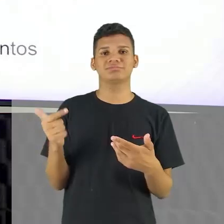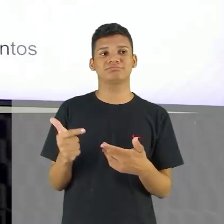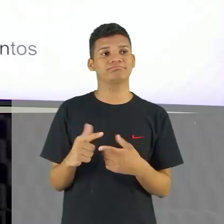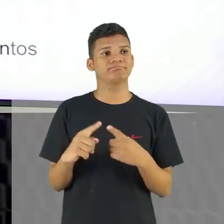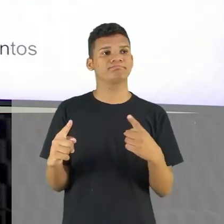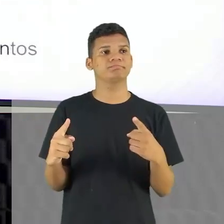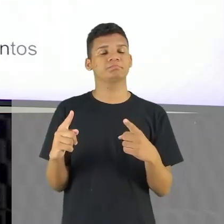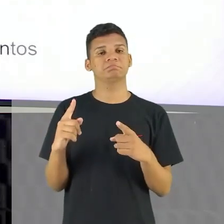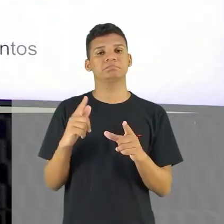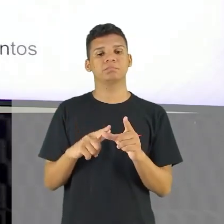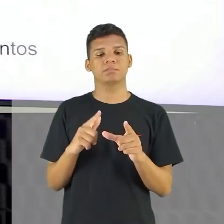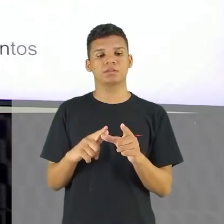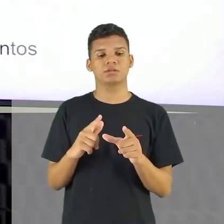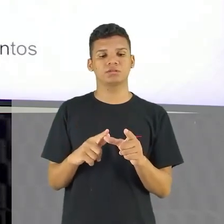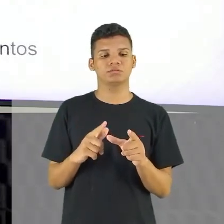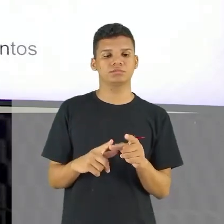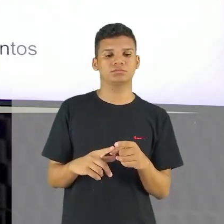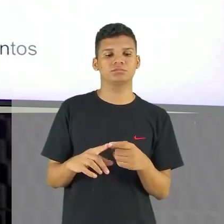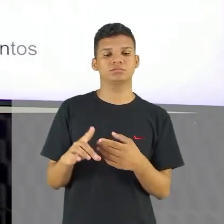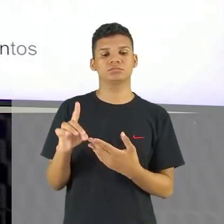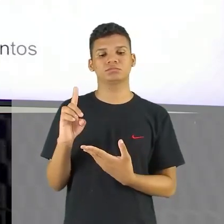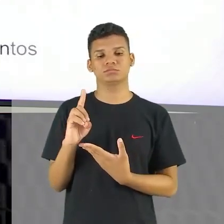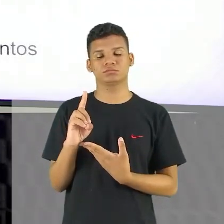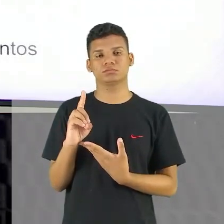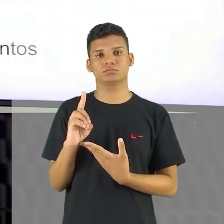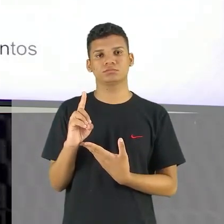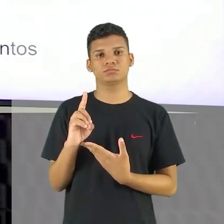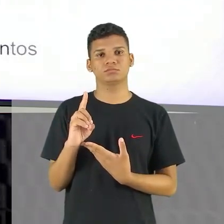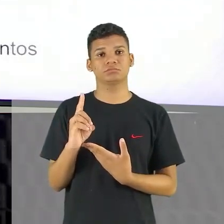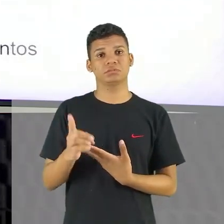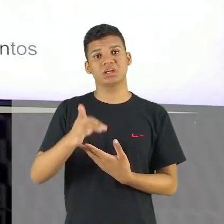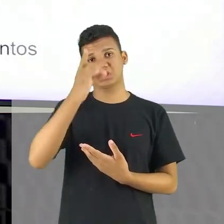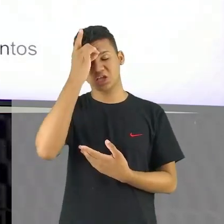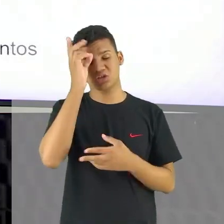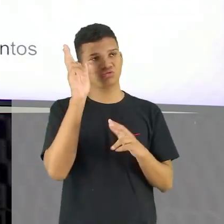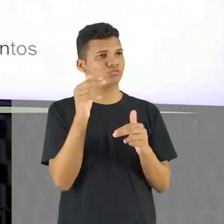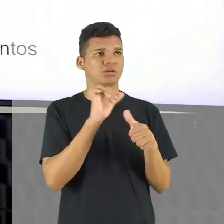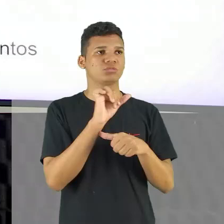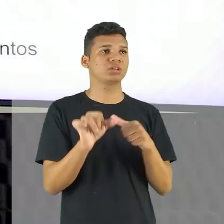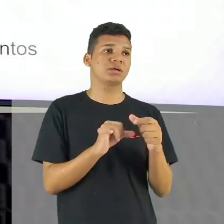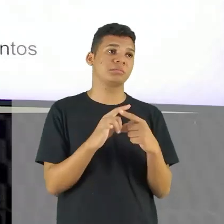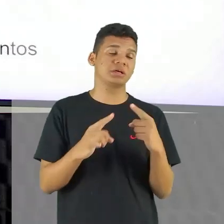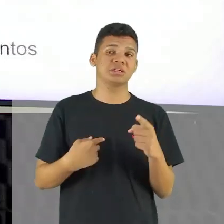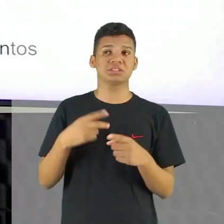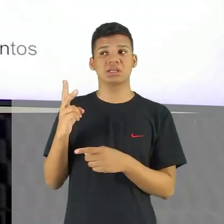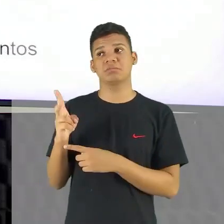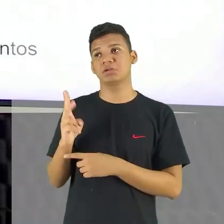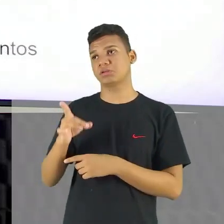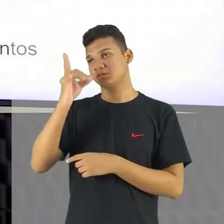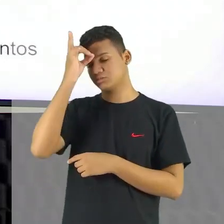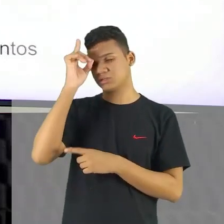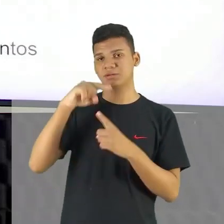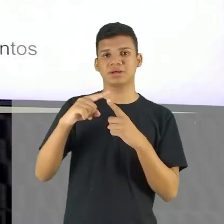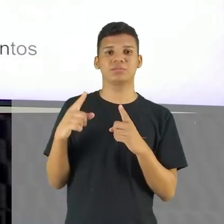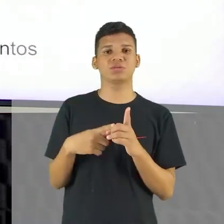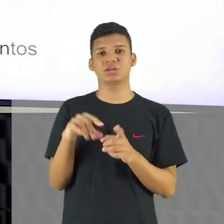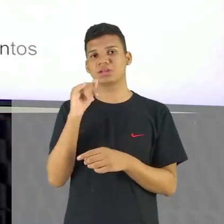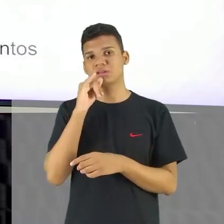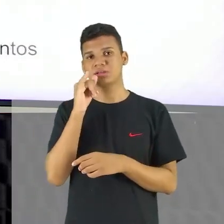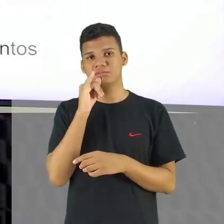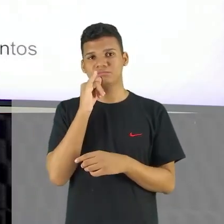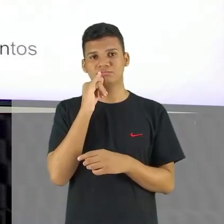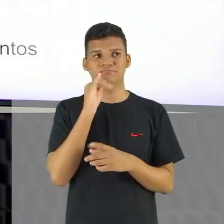Imutabilidade das ideias, ou seja, as ideias nunca vão mudar, elas sempre vão permanecer do mesmo jeito, porque é imutabilidade,